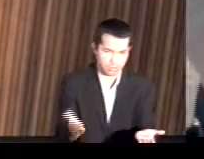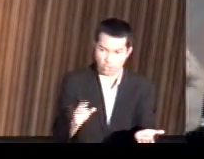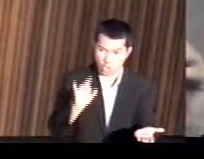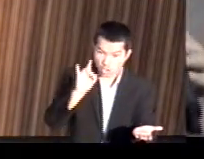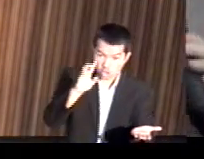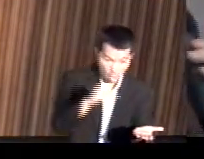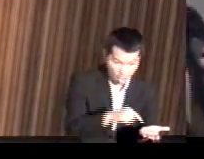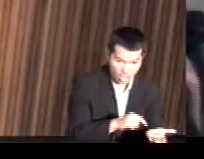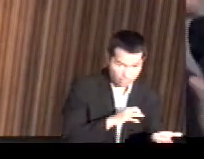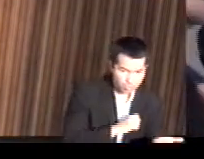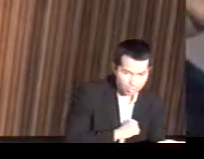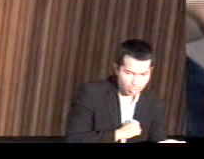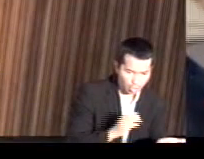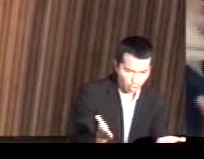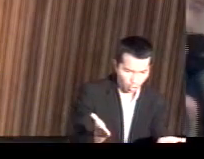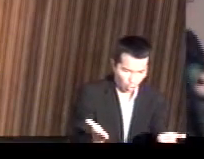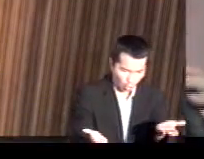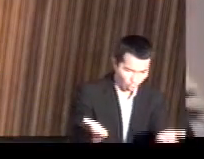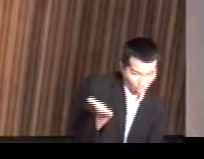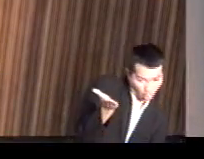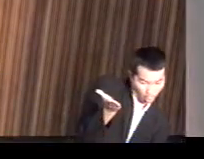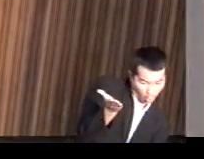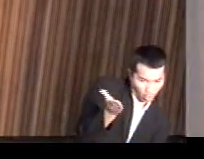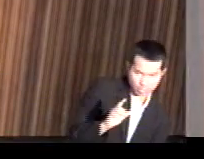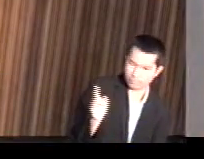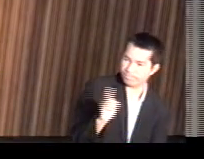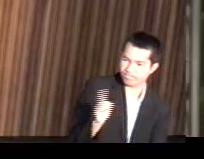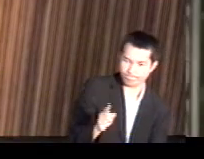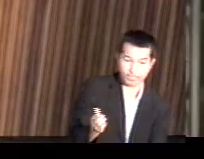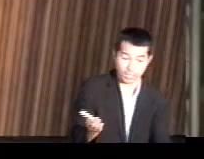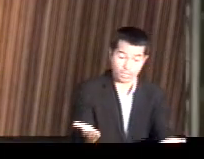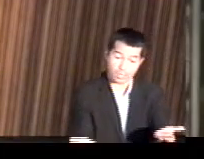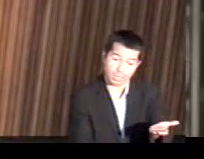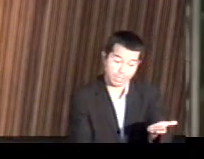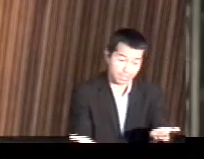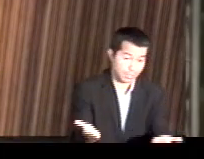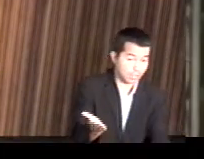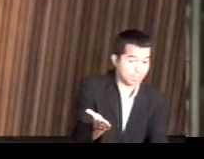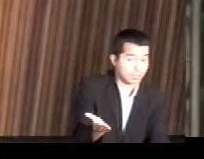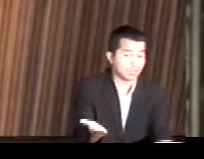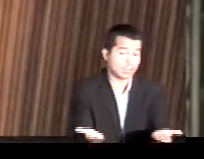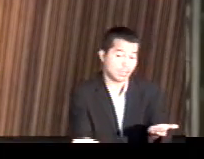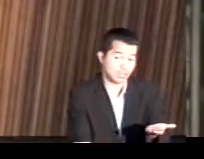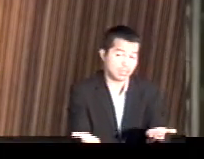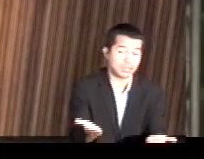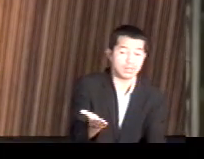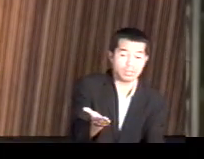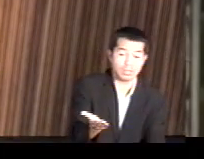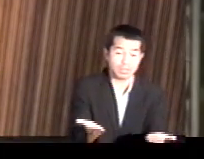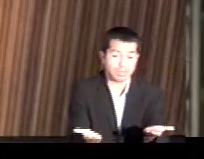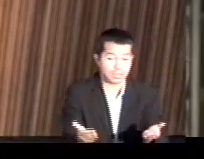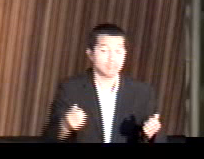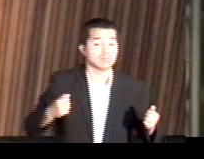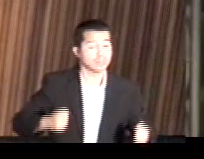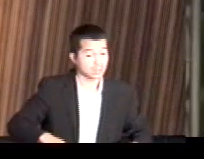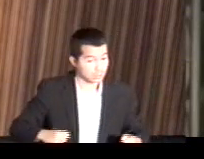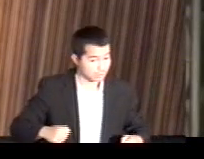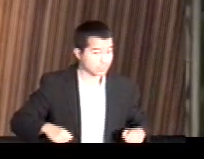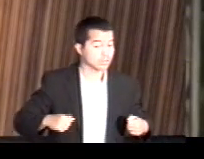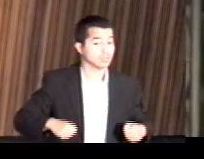Rei da justiça. E que toda forma de